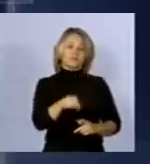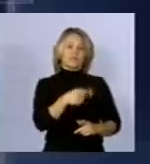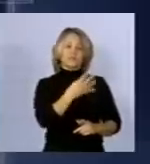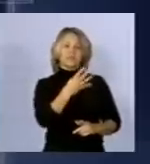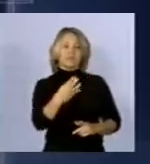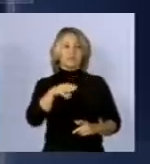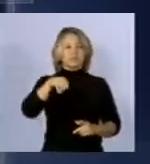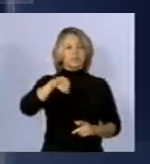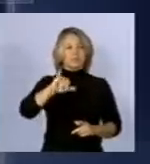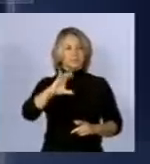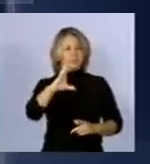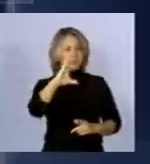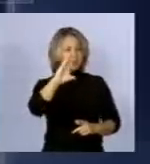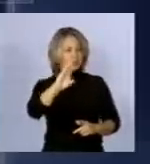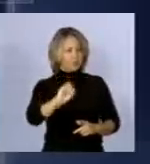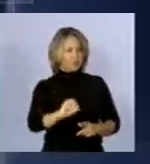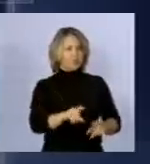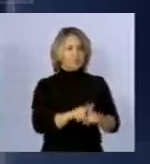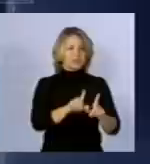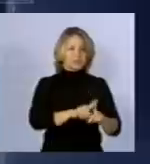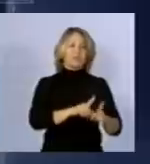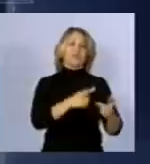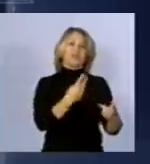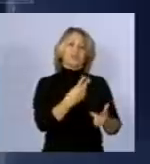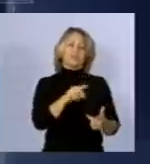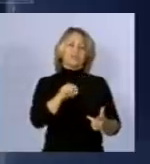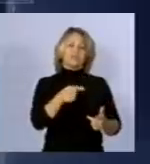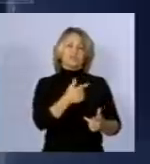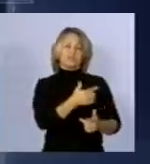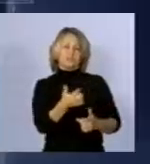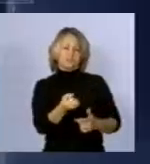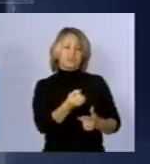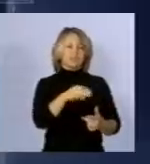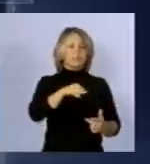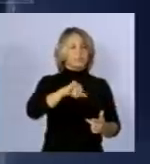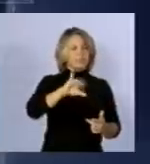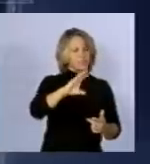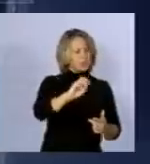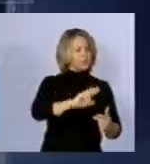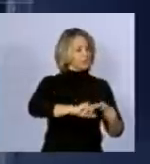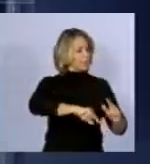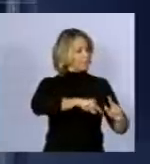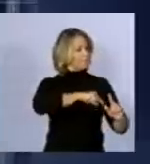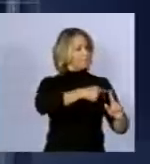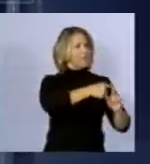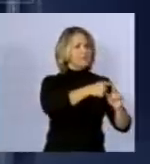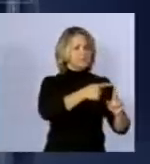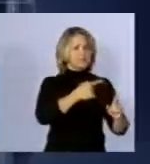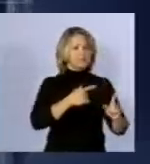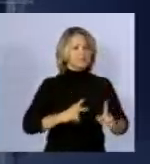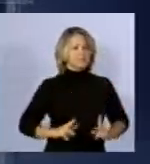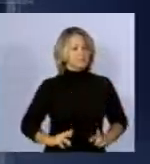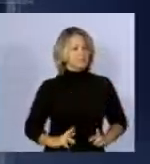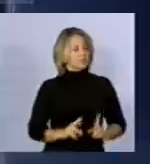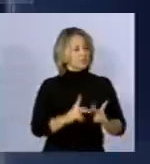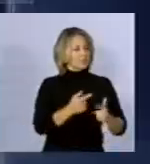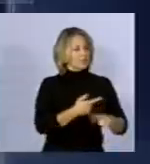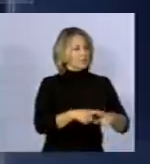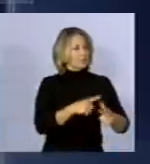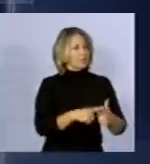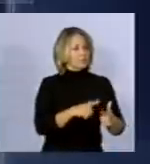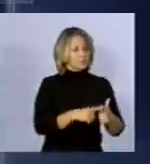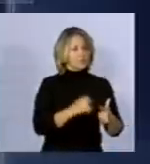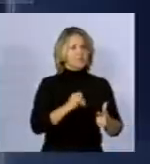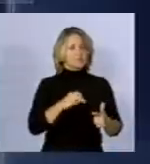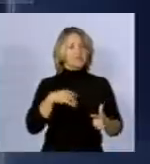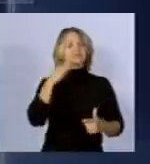geral entre 0,01 e 0,02 microtesla o que é bem pouco se a gente considerar os valores que a